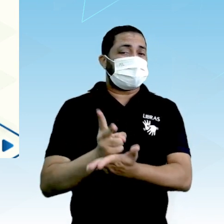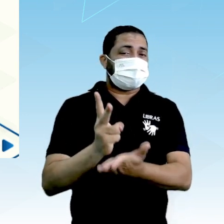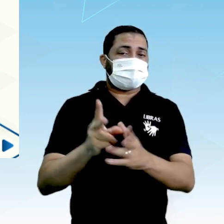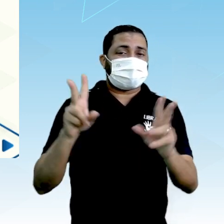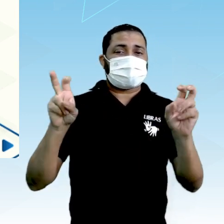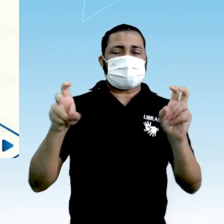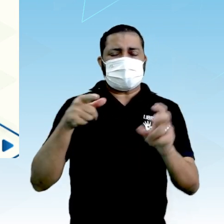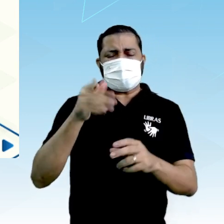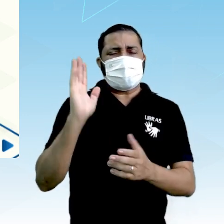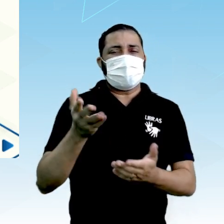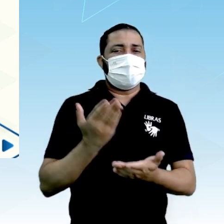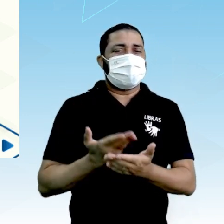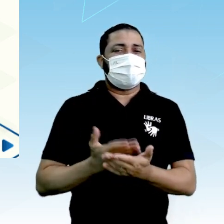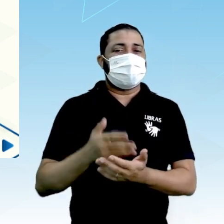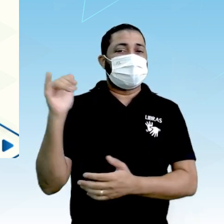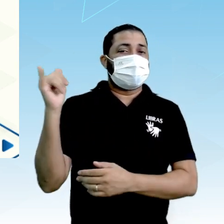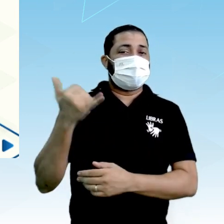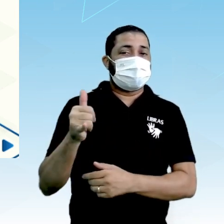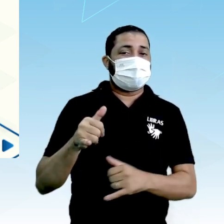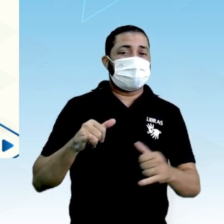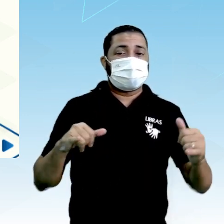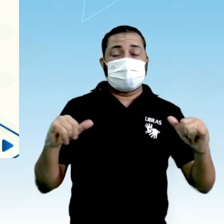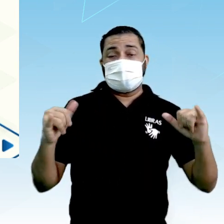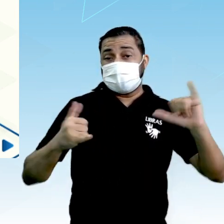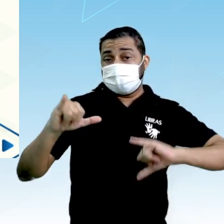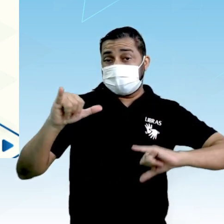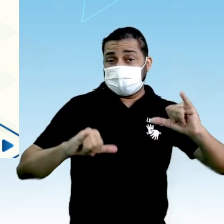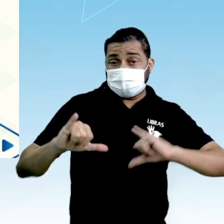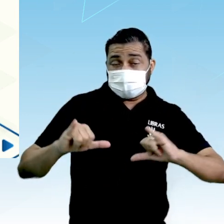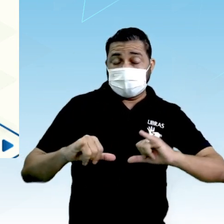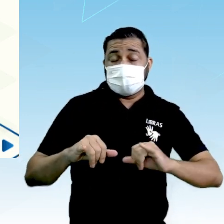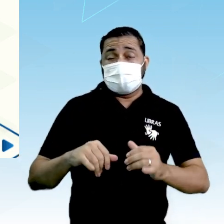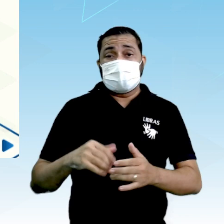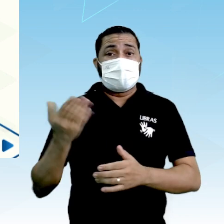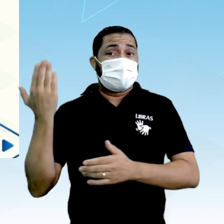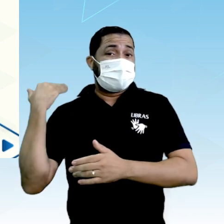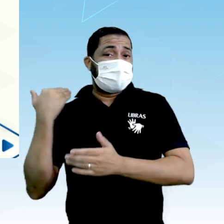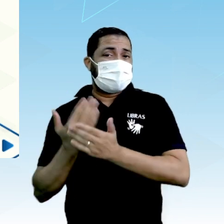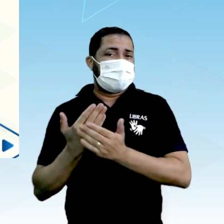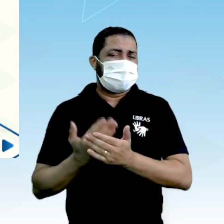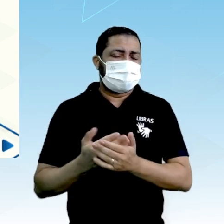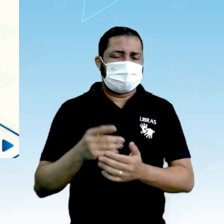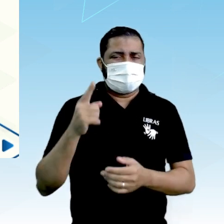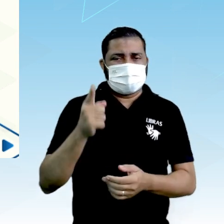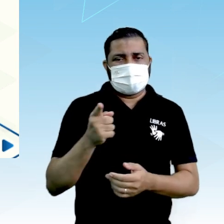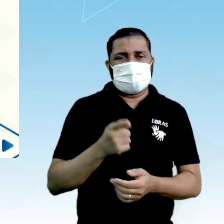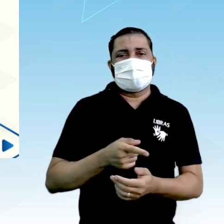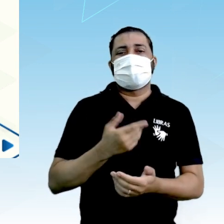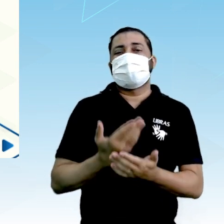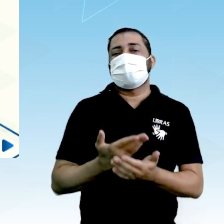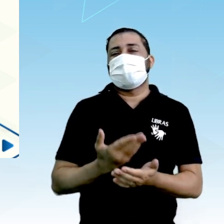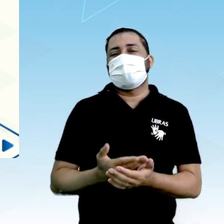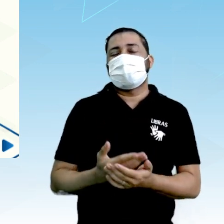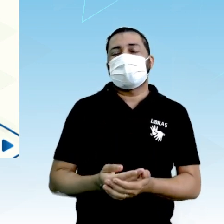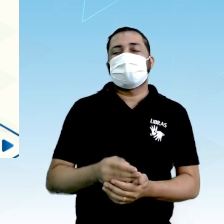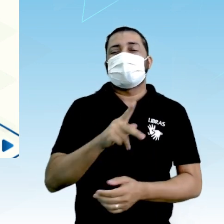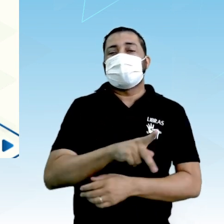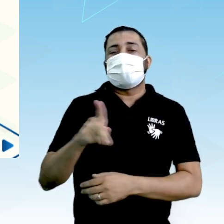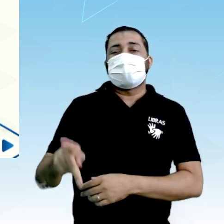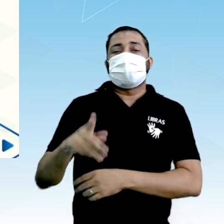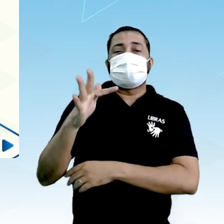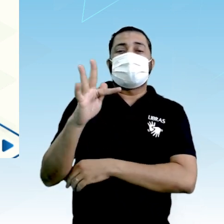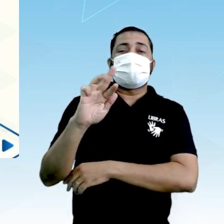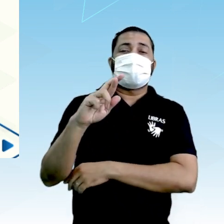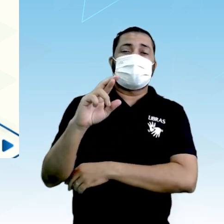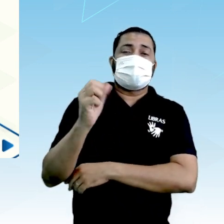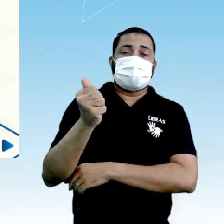tem estudado, eletroquímica. Nas últimas aulas, você teve a oportunidade de estudar com o professor Francisco o balanceamento